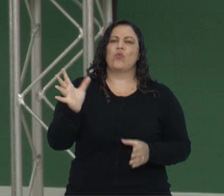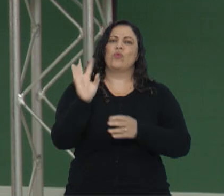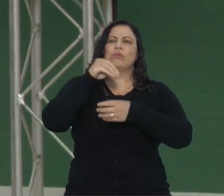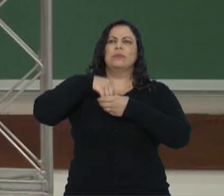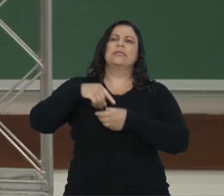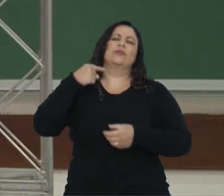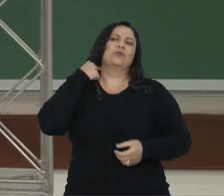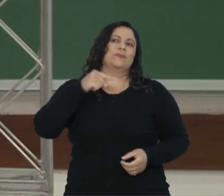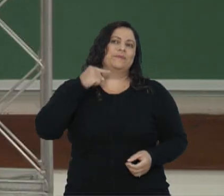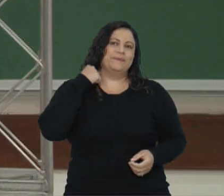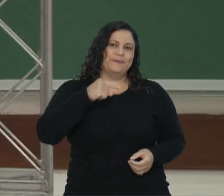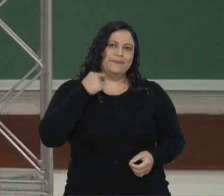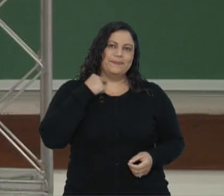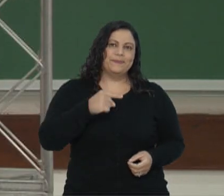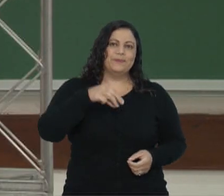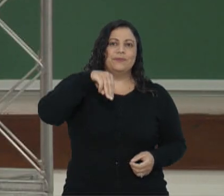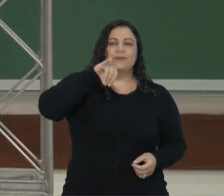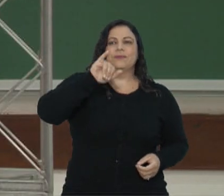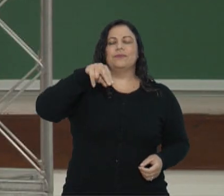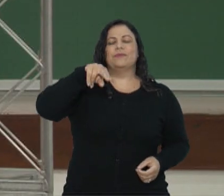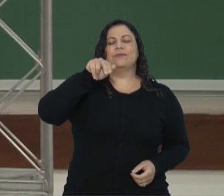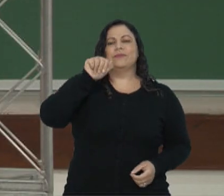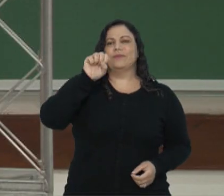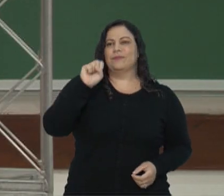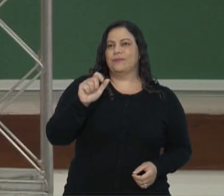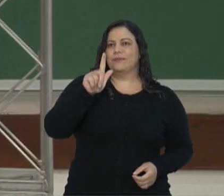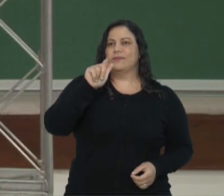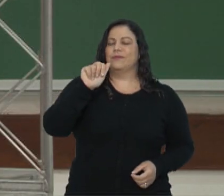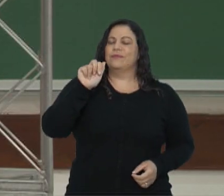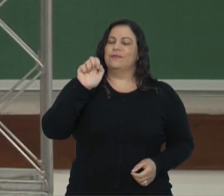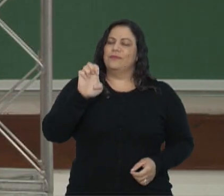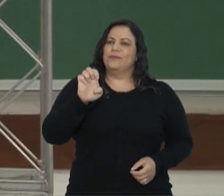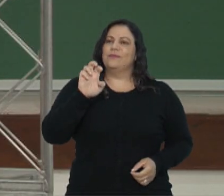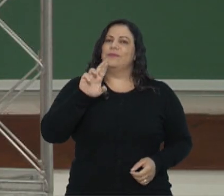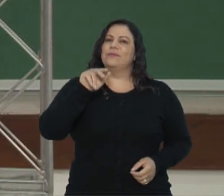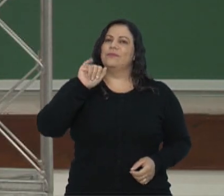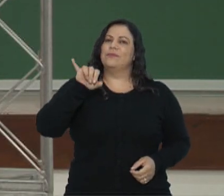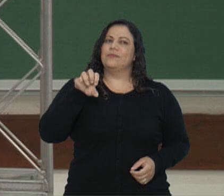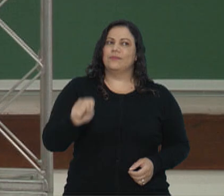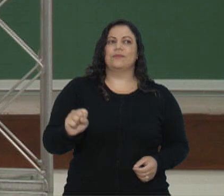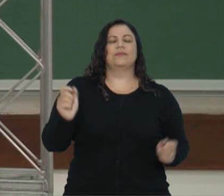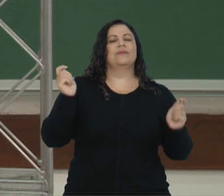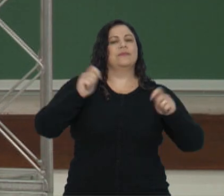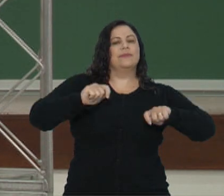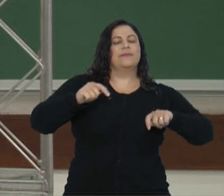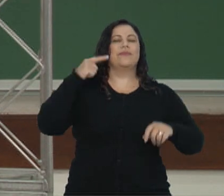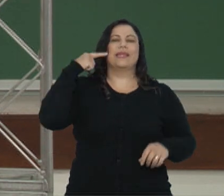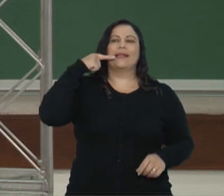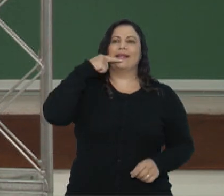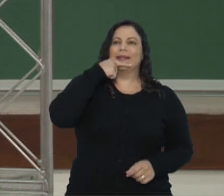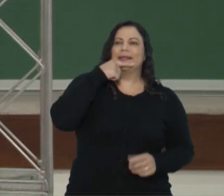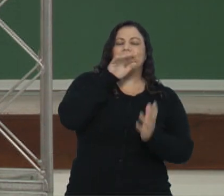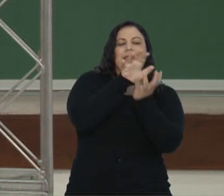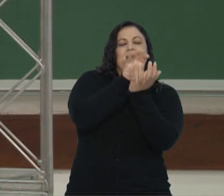Então a gente sabe que começou, né, a cana veio lá de Pernambuco, da Bahia.